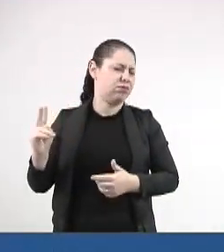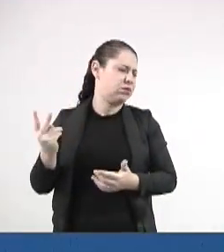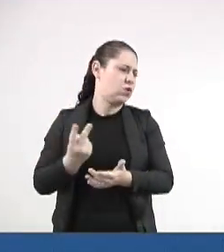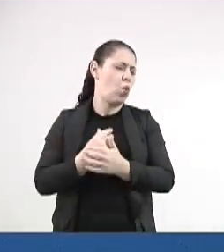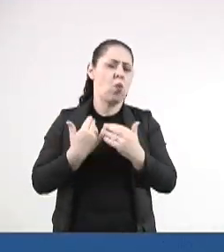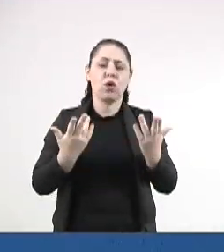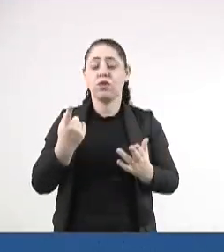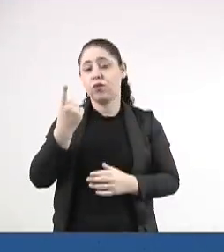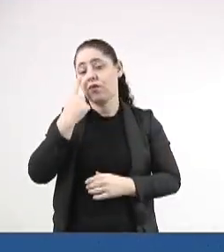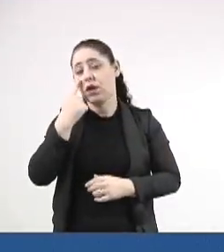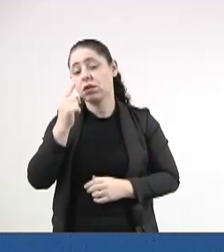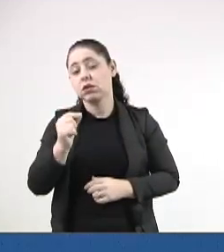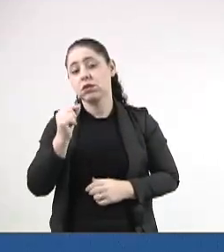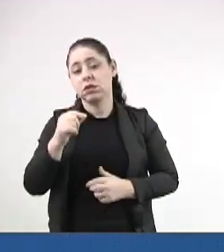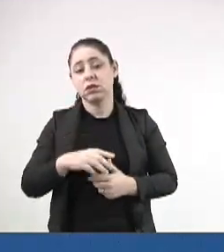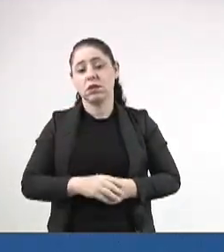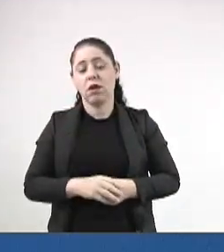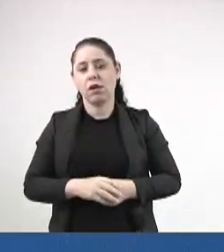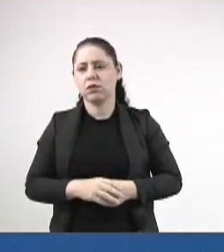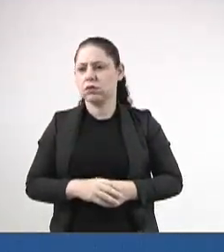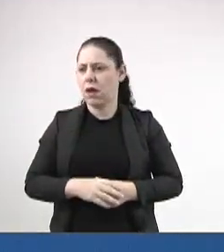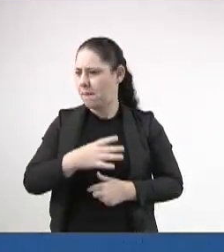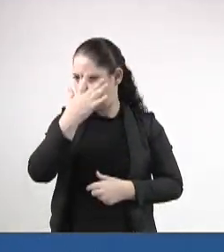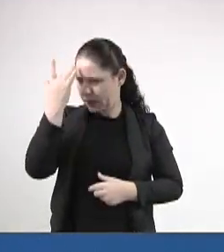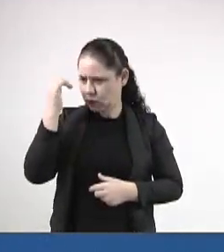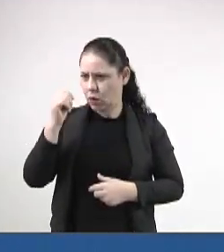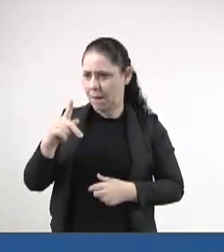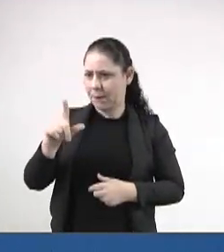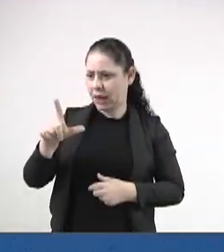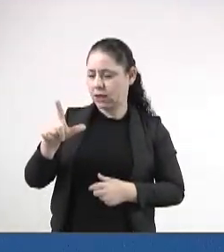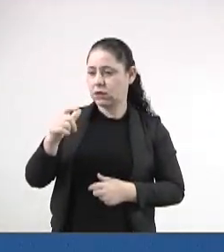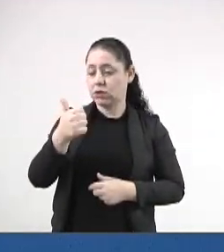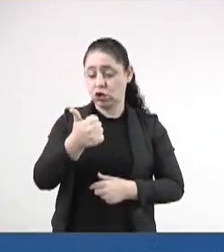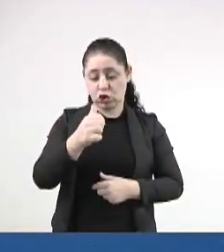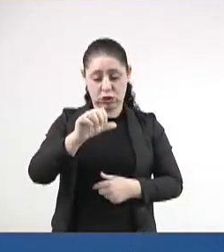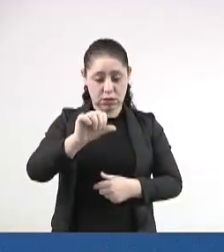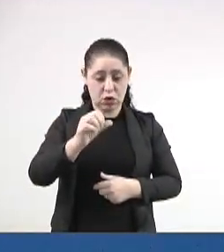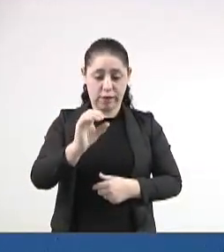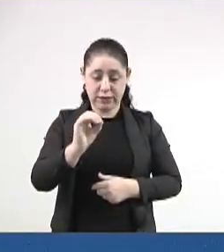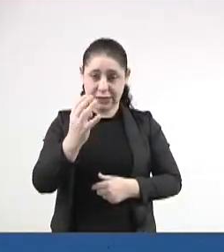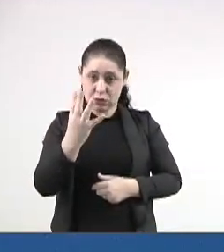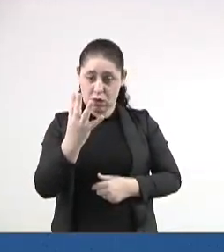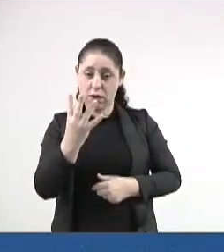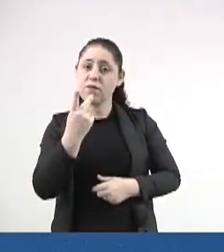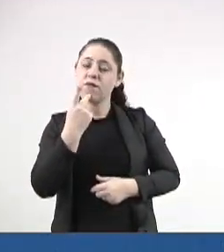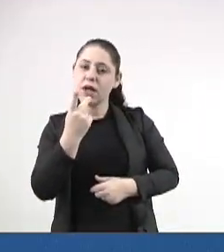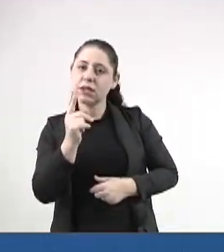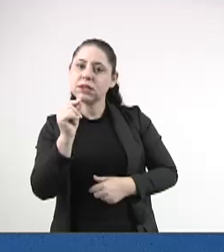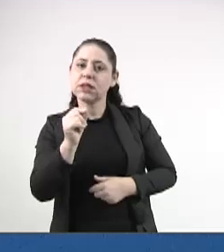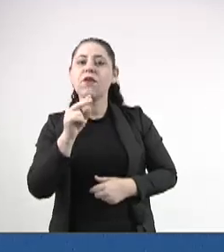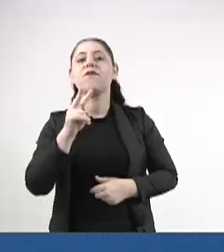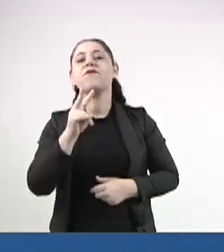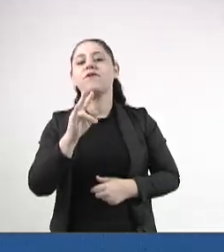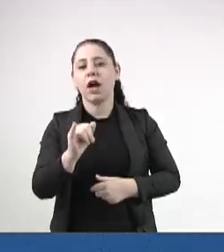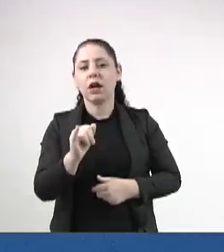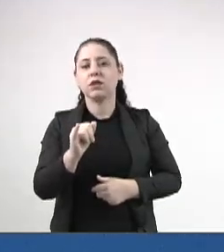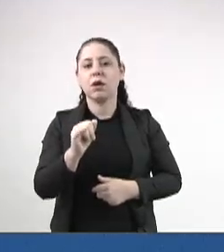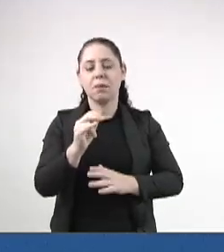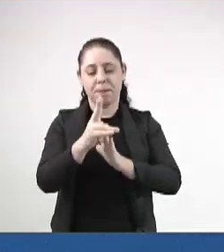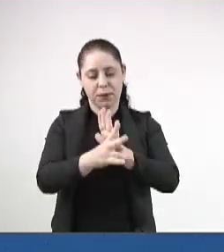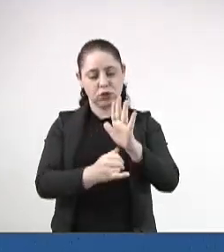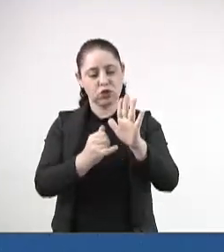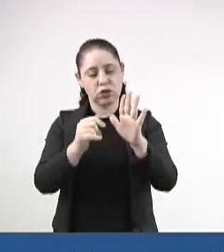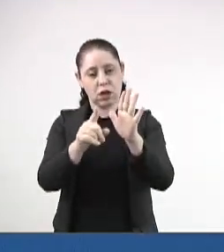gente vê o autor dessa PL 1904 dizer que vai, com esse